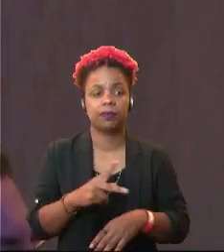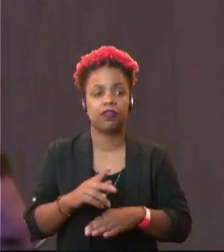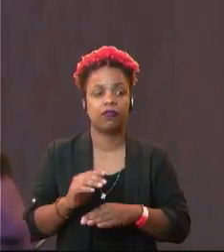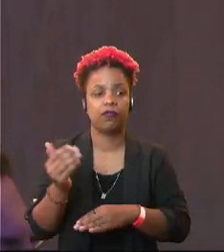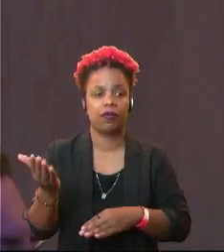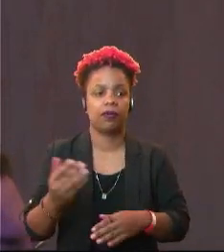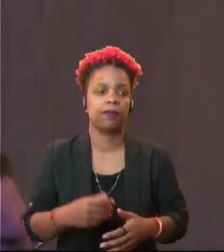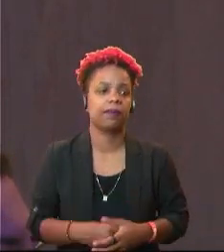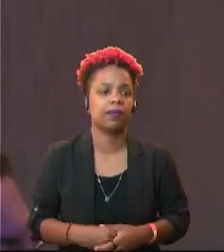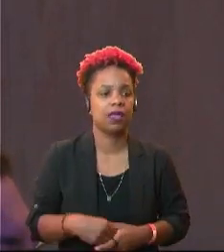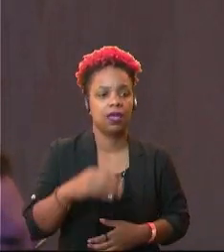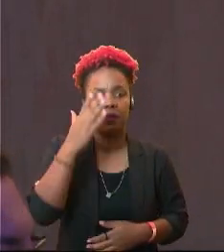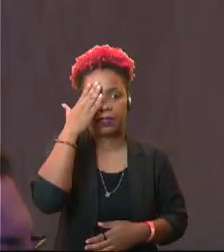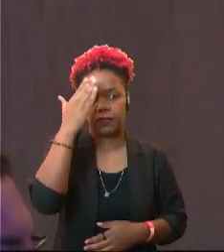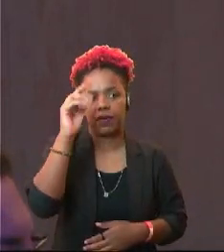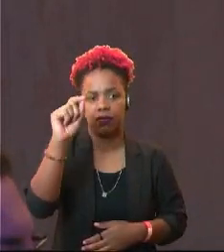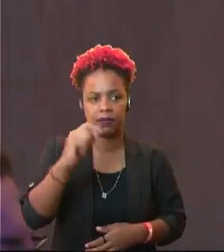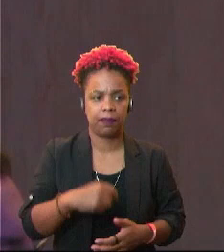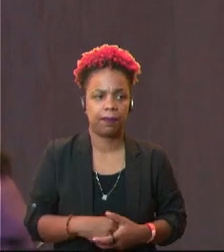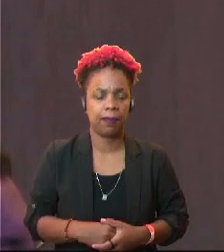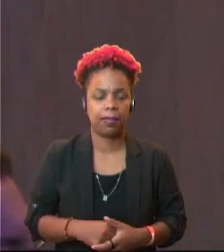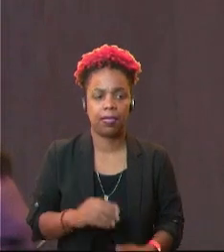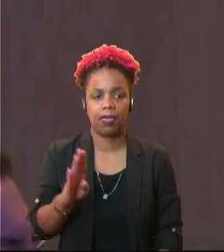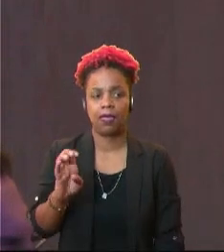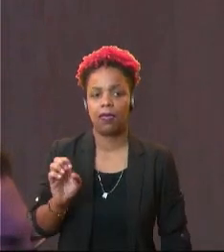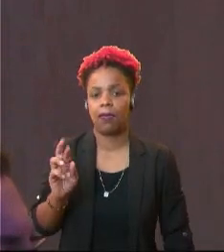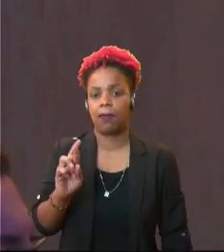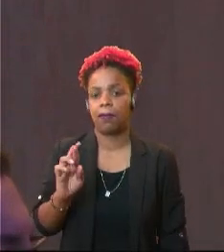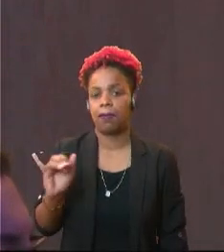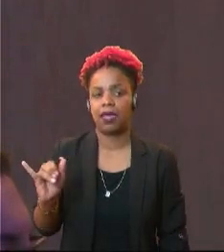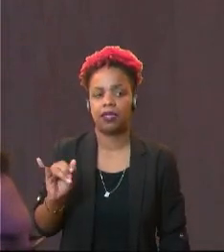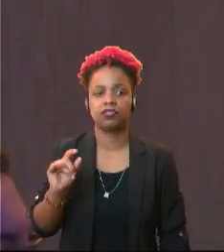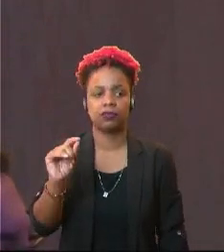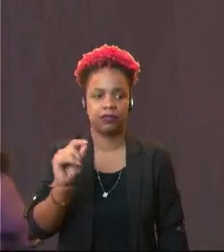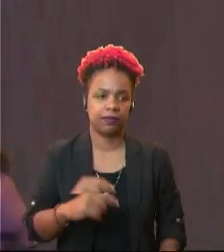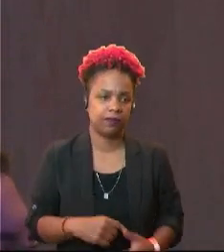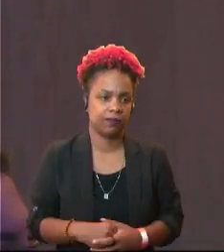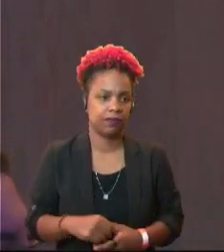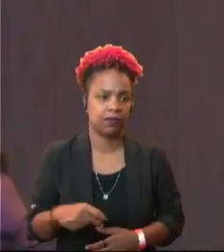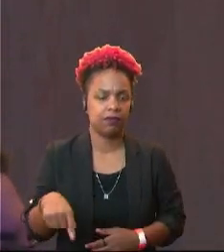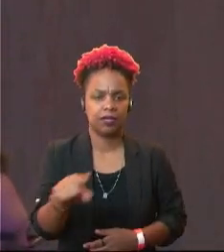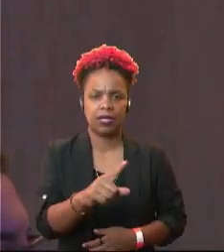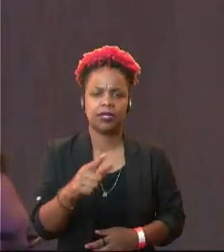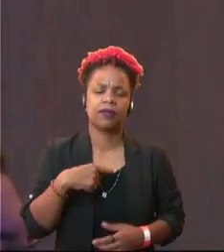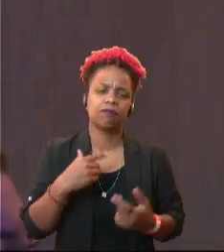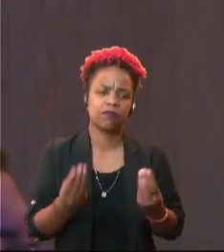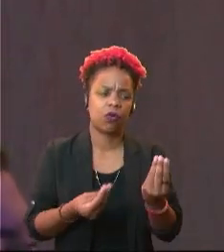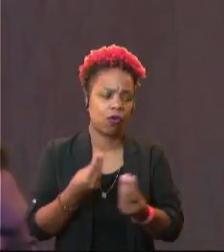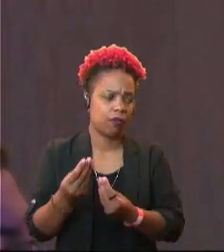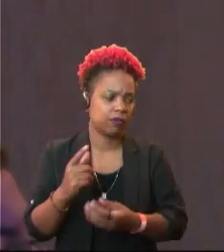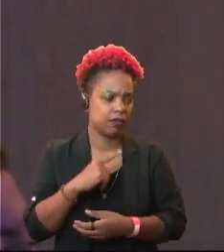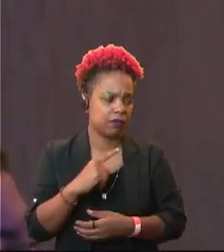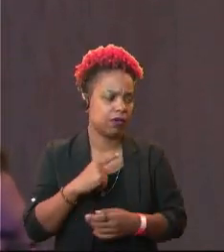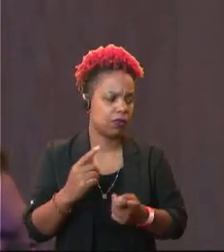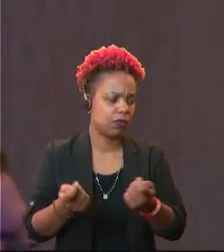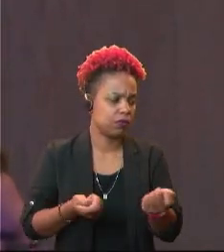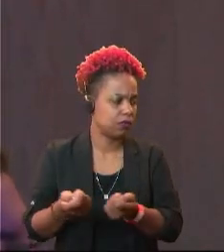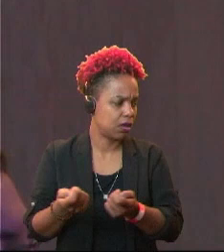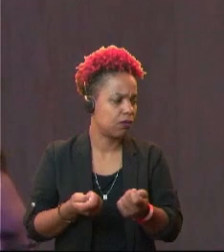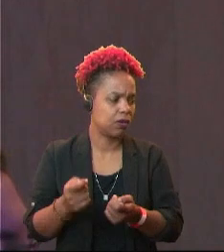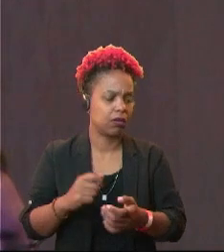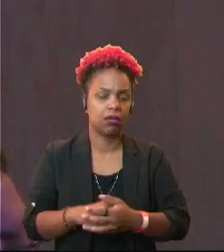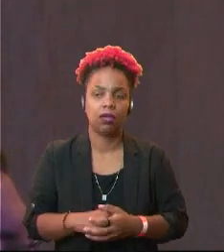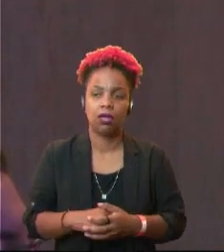internacional. Queria saber, principalmente da senhora Berti e da Yacine, como vocês veem medidas da gente poder conter o avanço